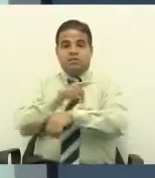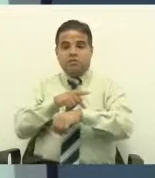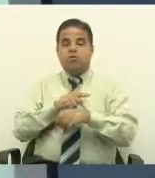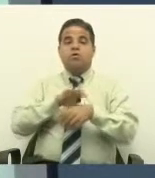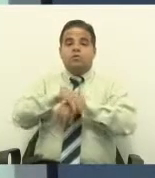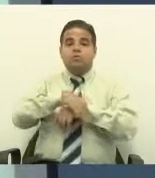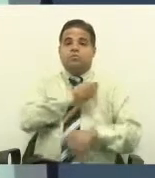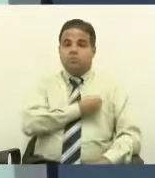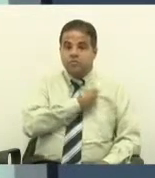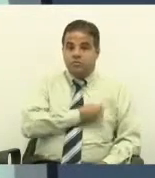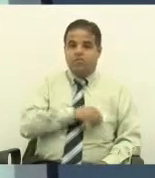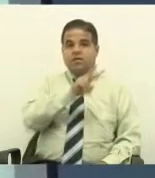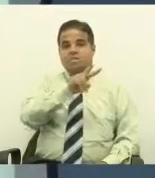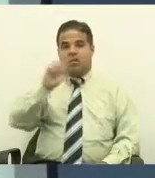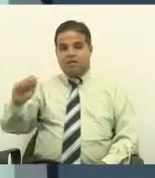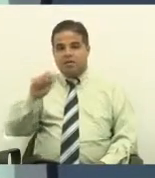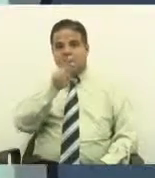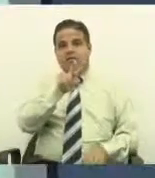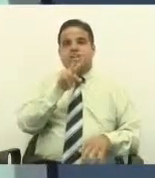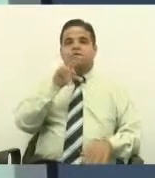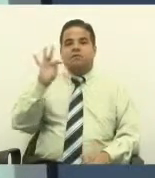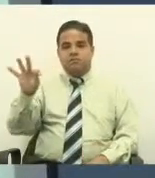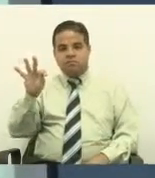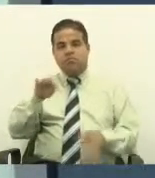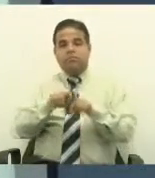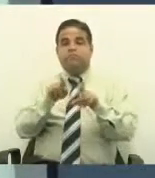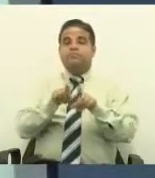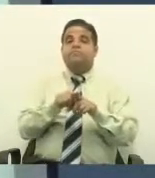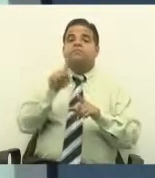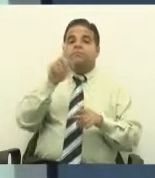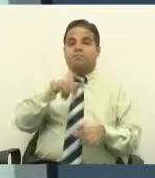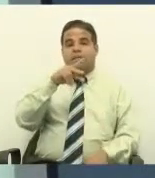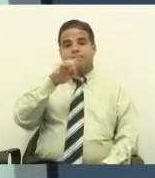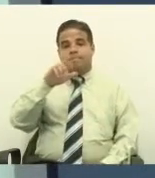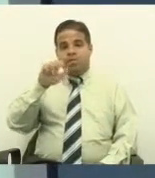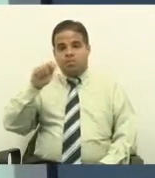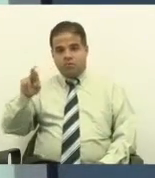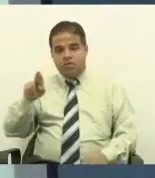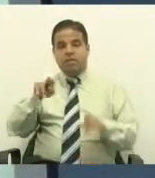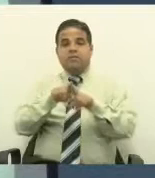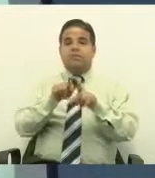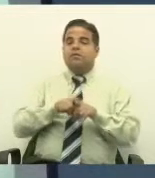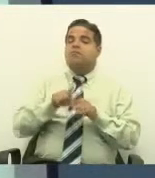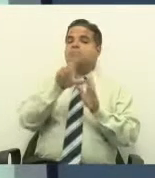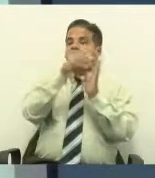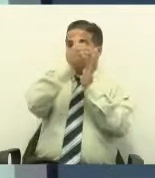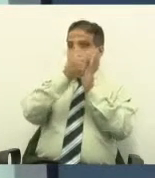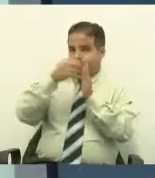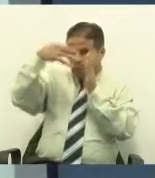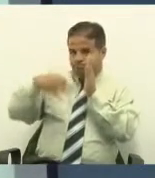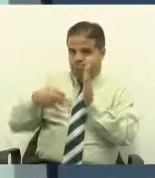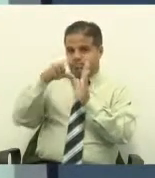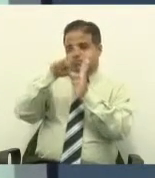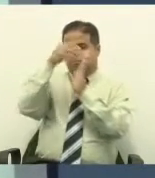seguro de vida, o vale alimentação, vale transporte, a pecúnia, que também é provisionado, isso em decreto